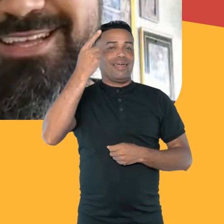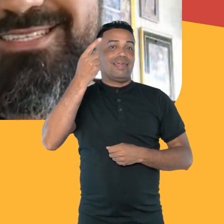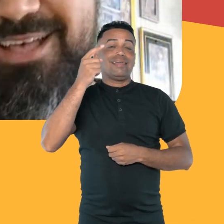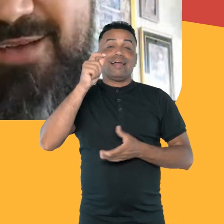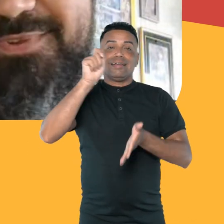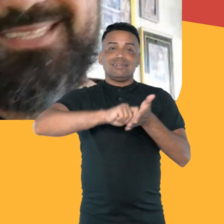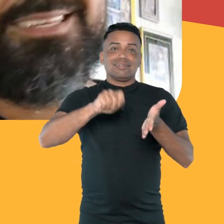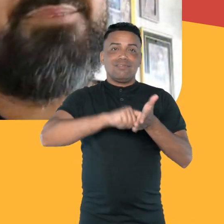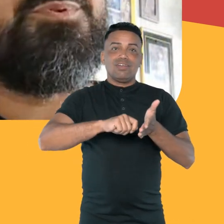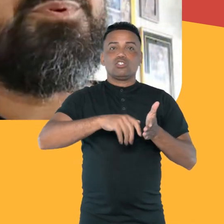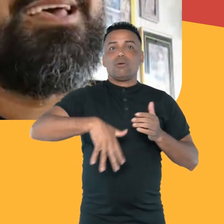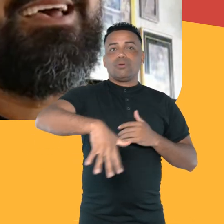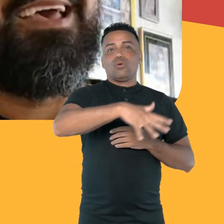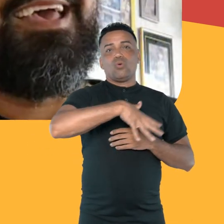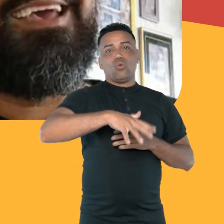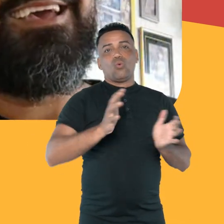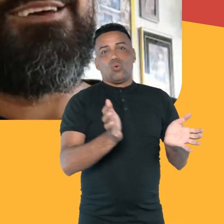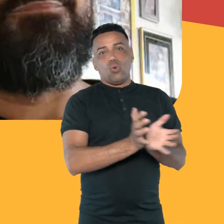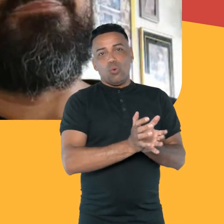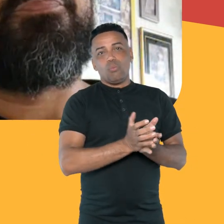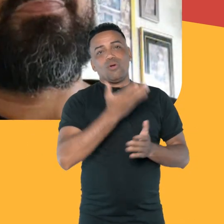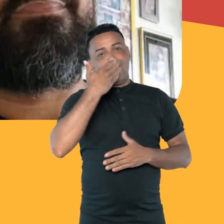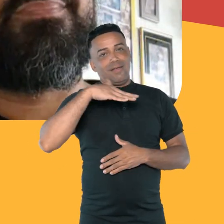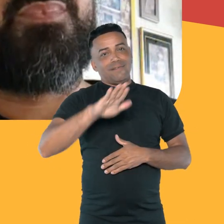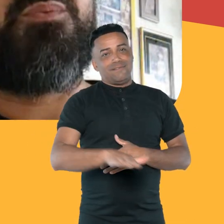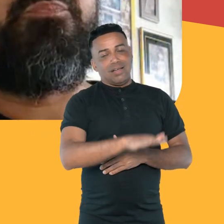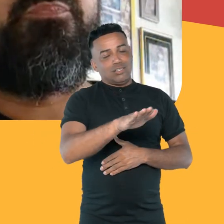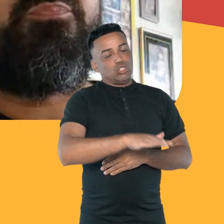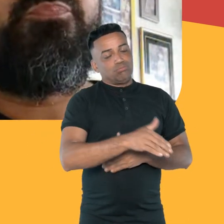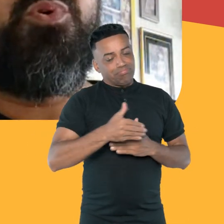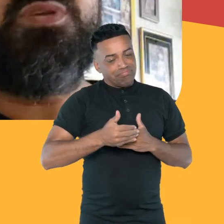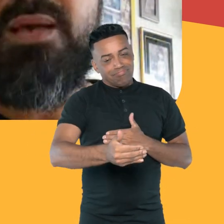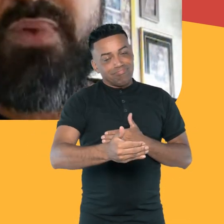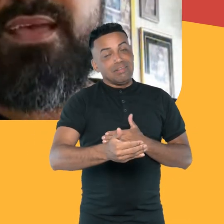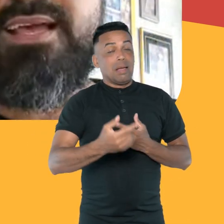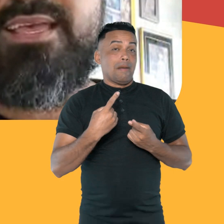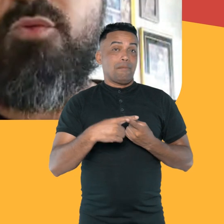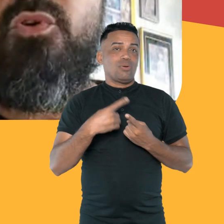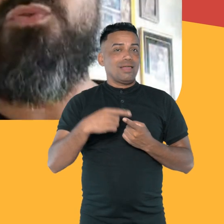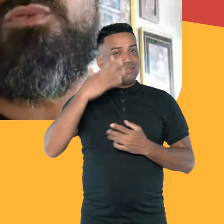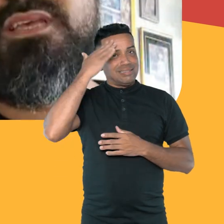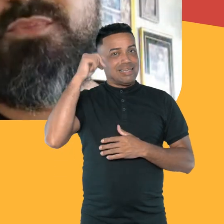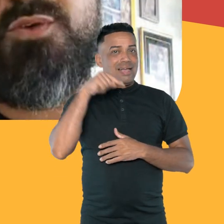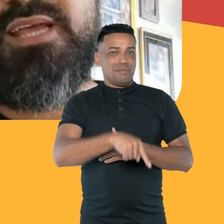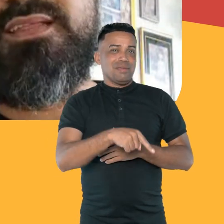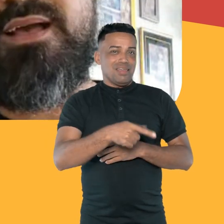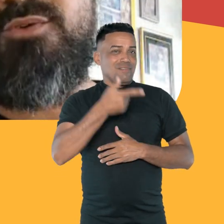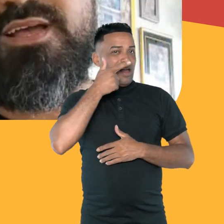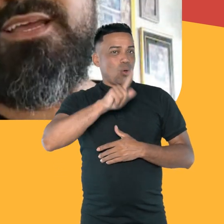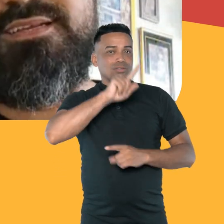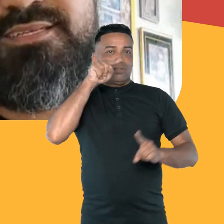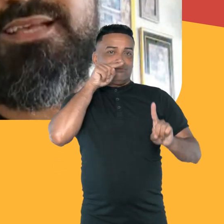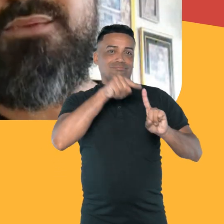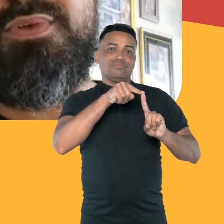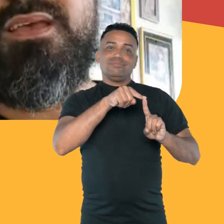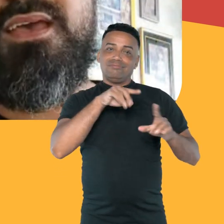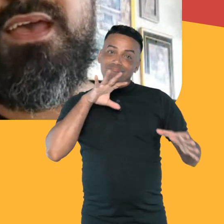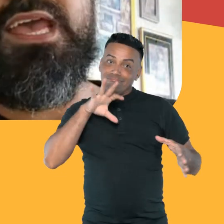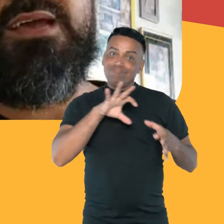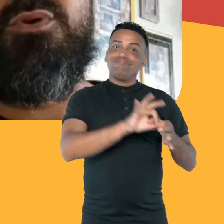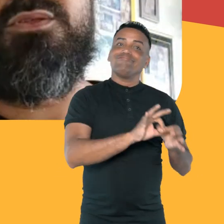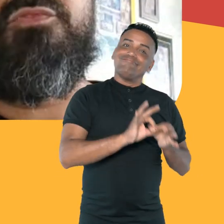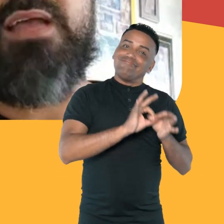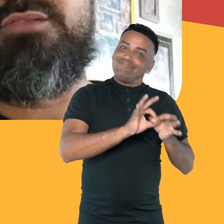só para criança, a princípio, é, por saber que eu vou conseguir me conectar com a criança,